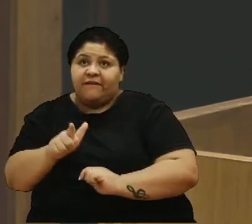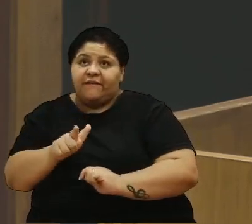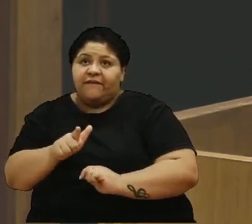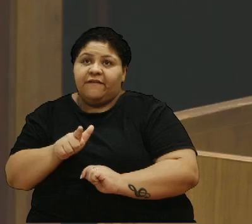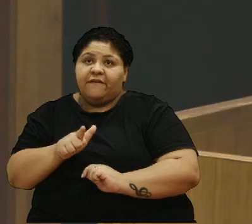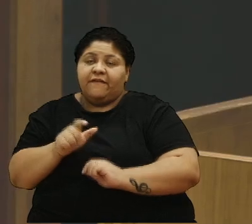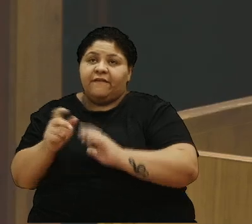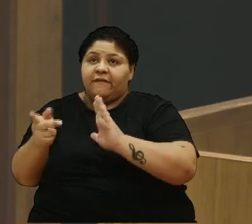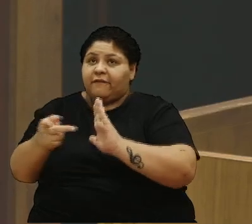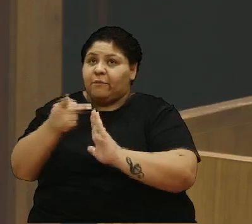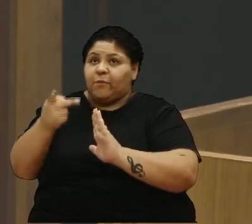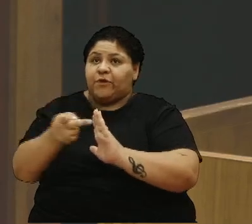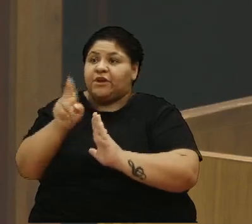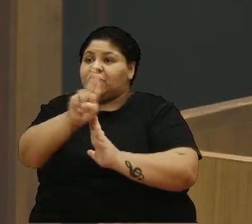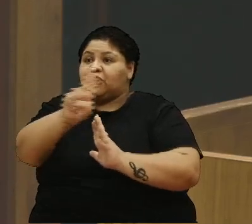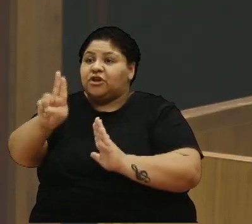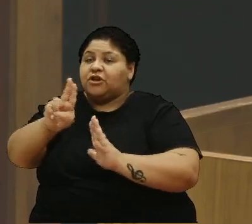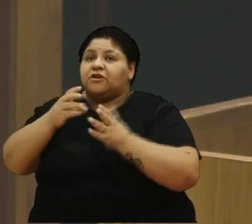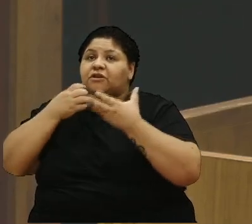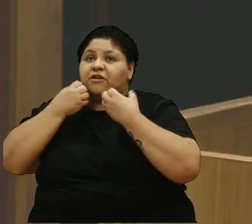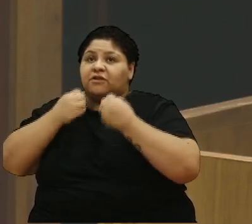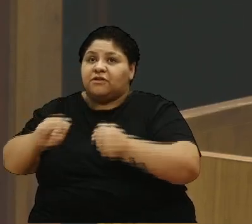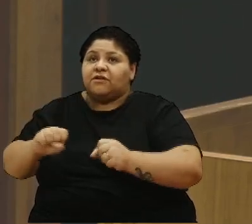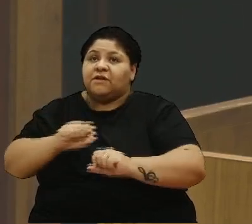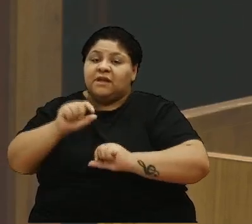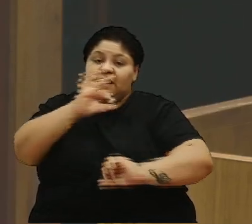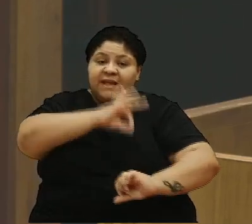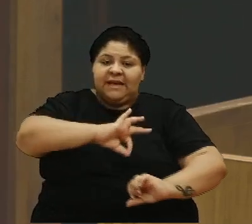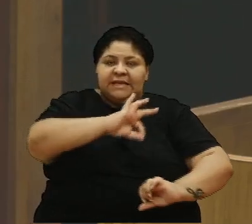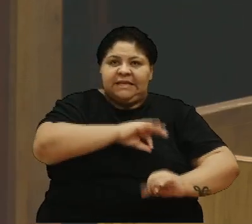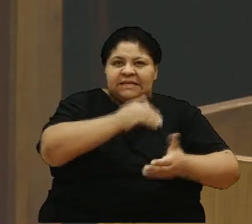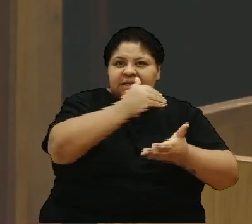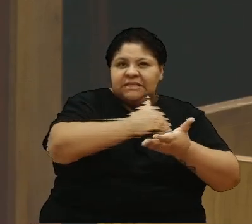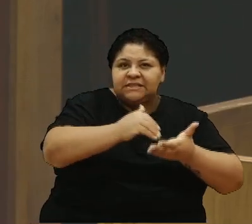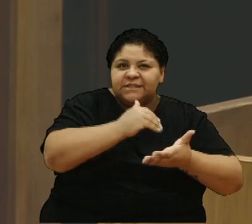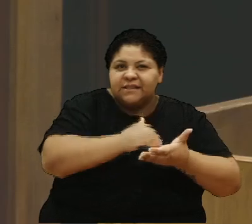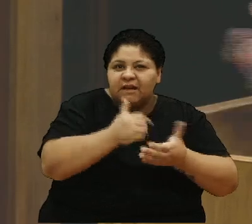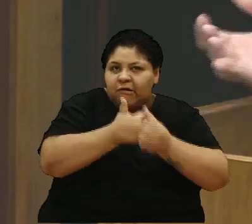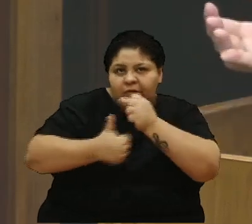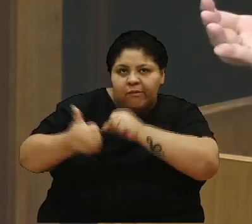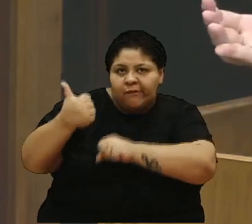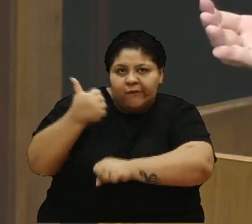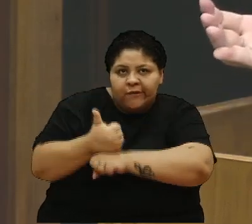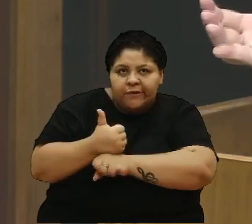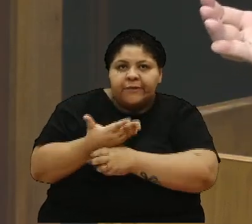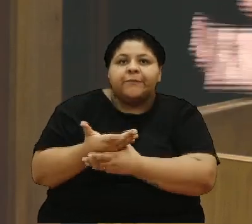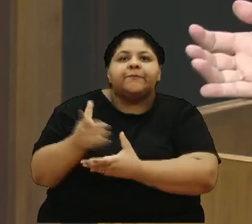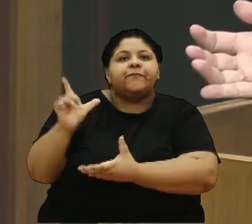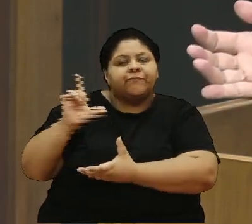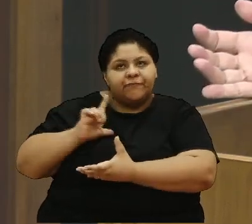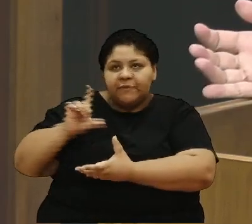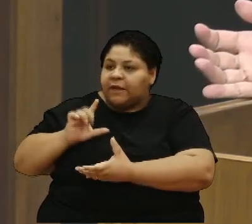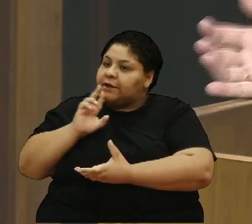de nomeação de secretário, e quem tem salário de secretária adjunta, tem que dar